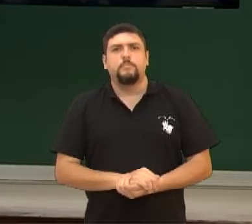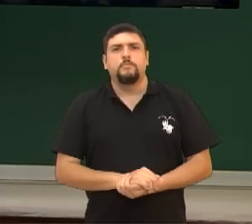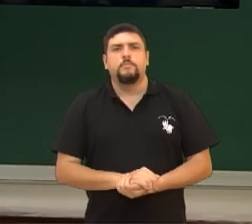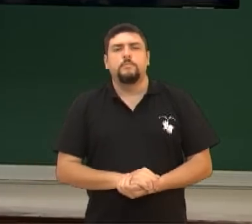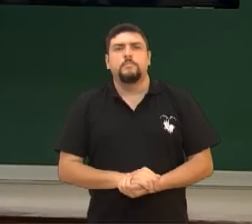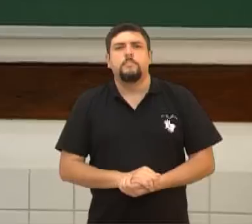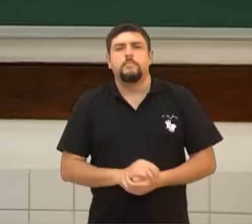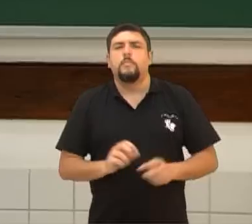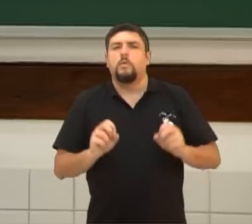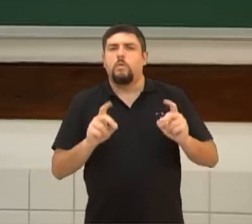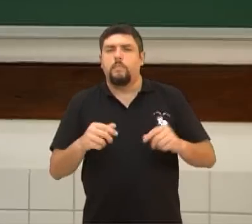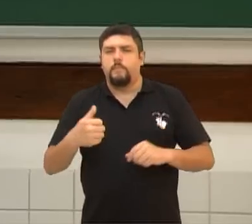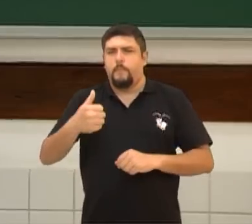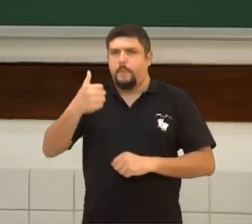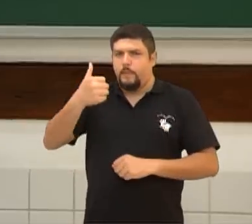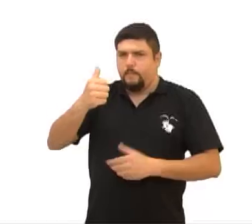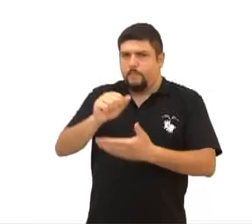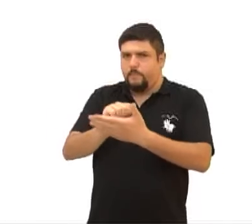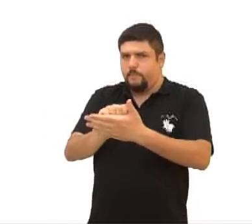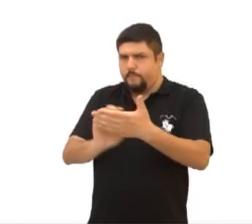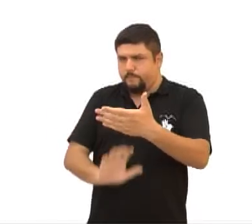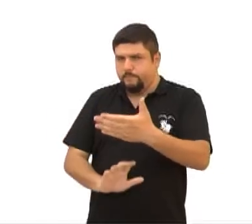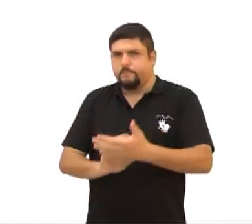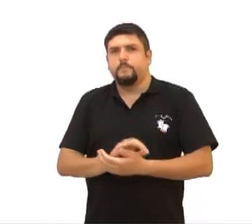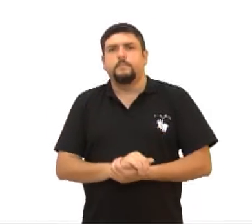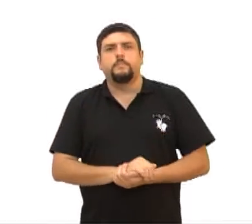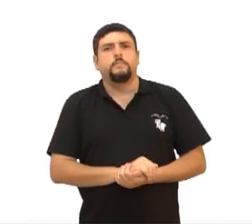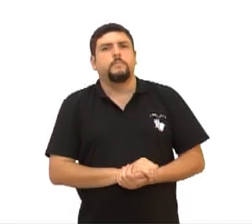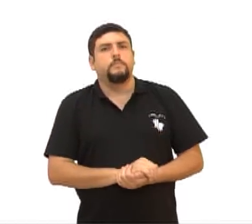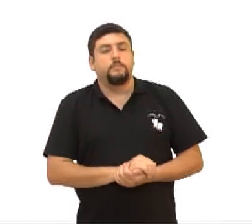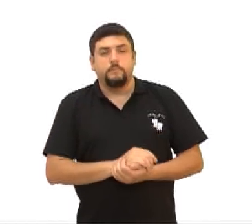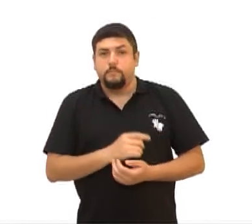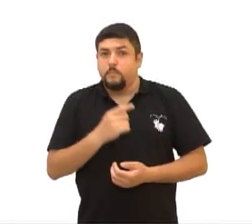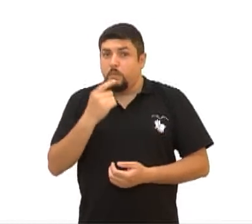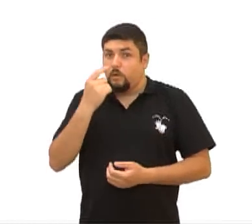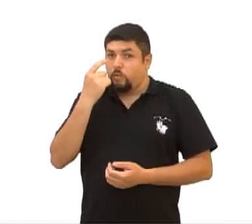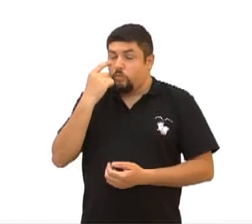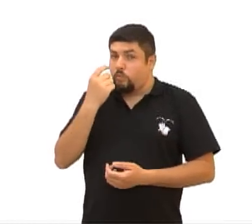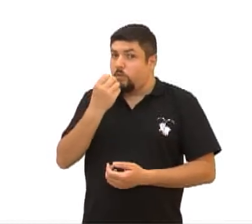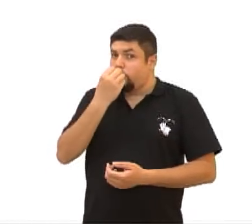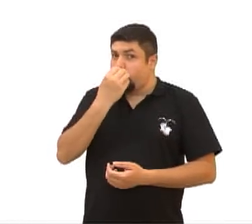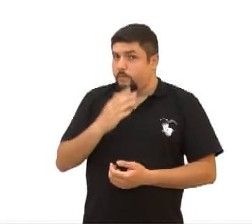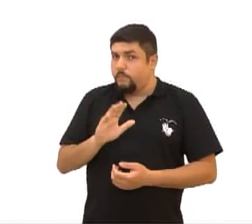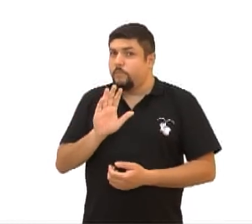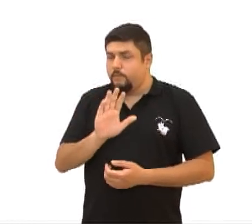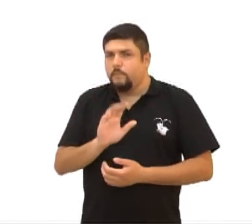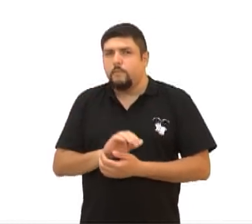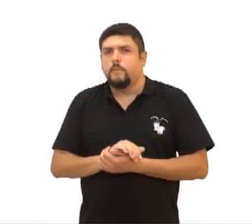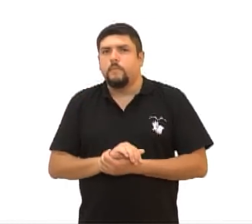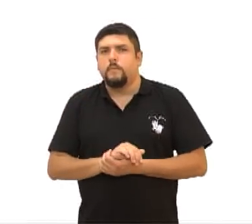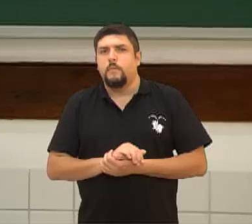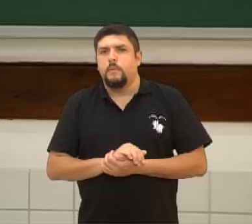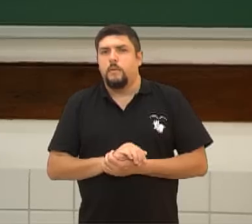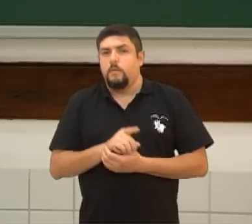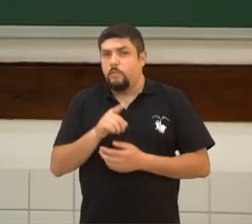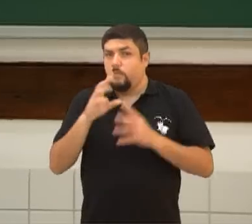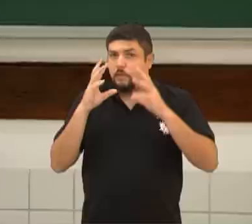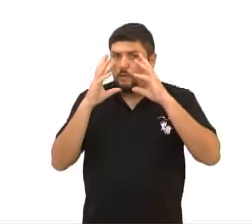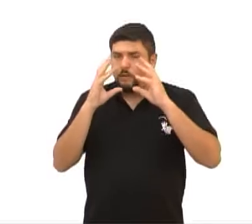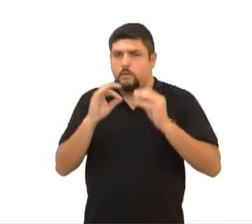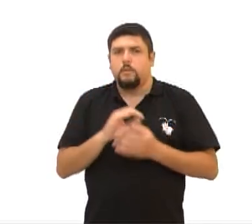A primeira atividade de hoje. Olha bem, pessoal, é importante prestar atenção